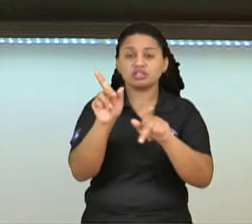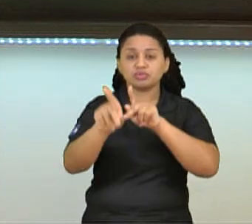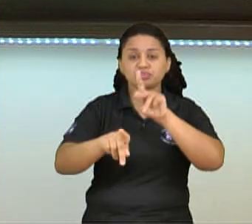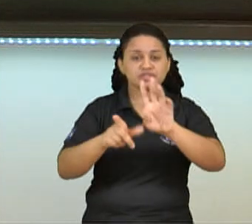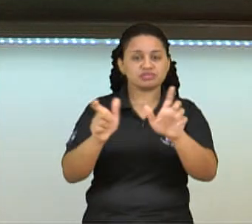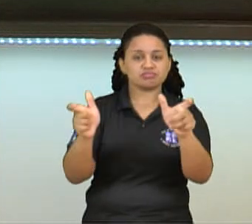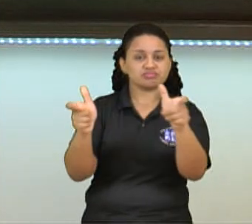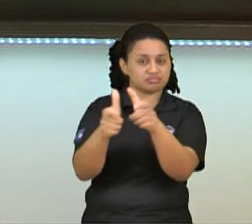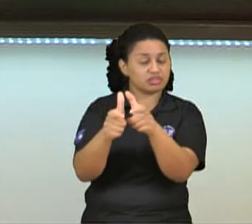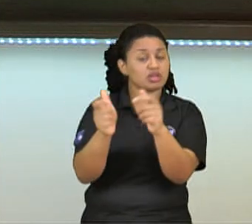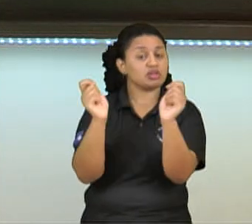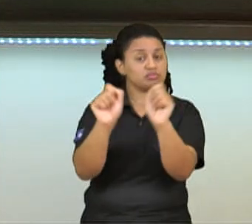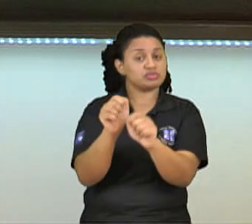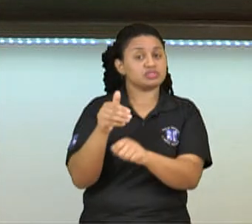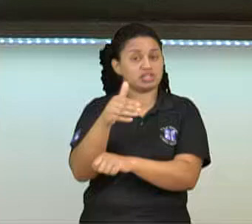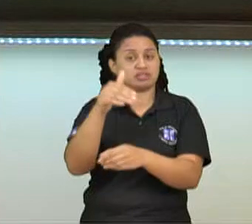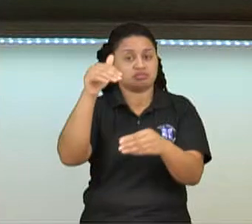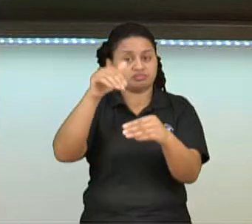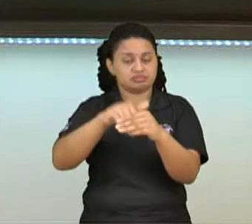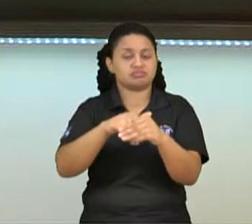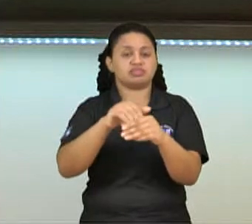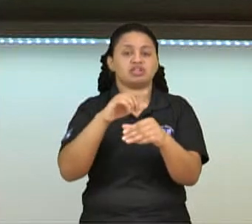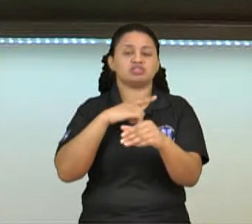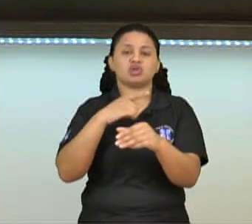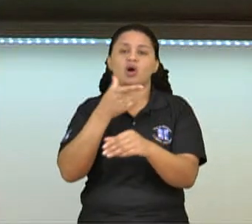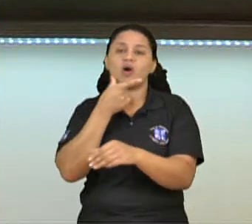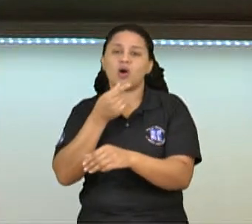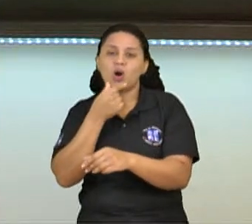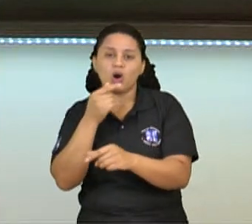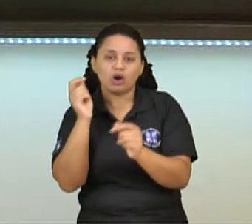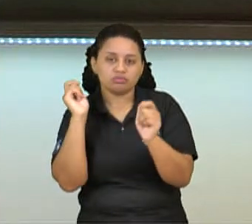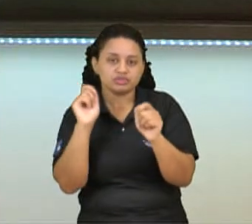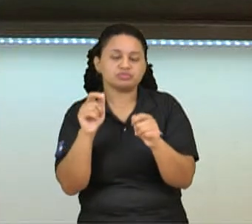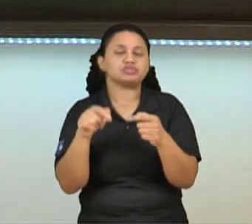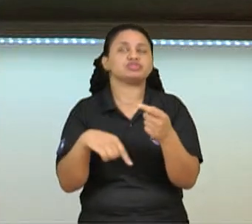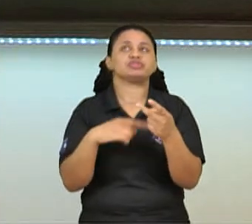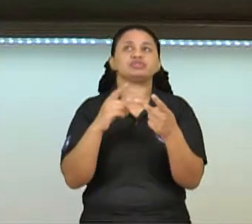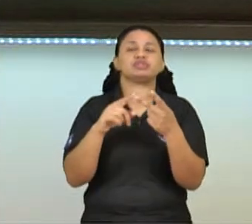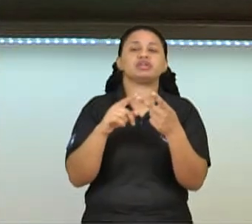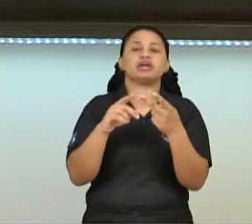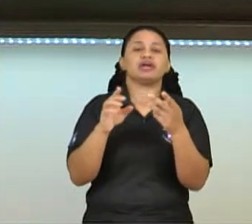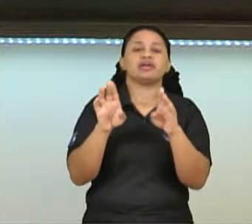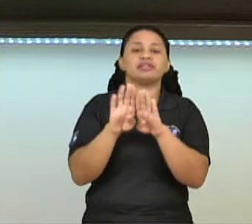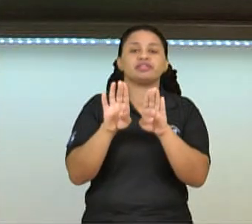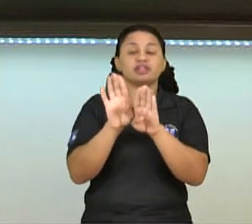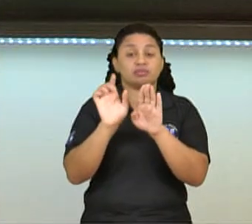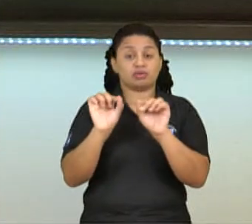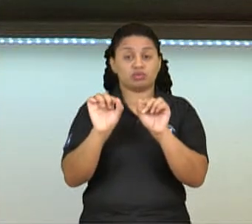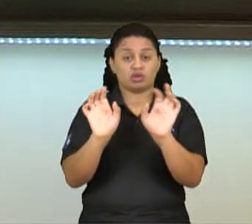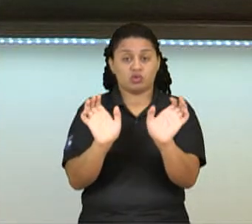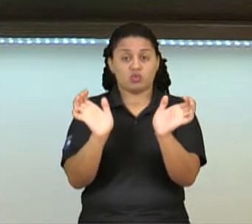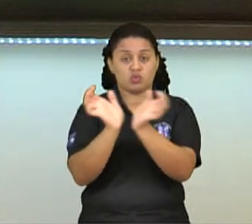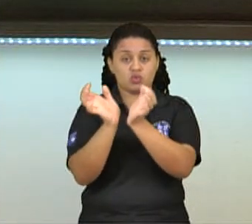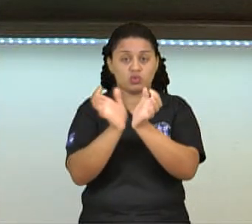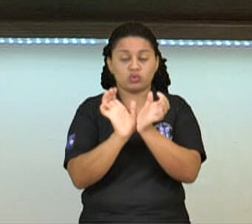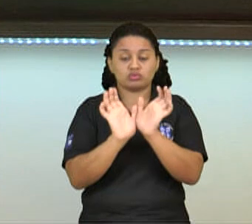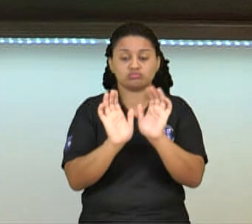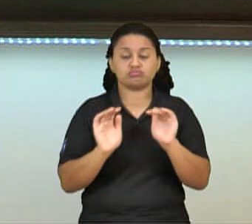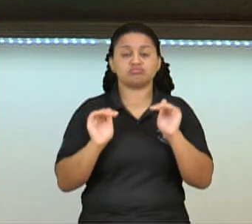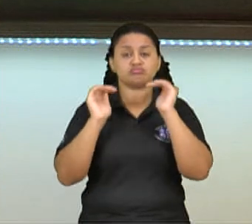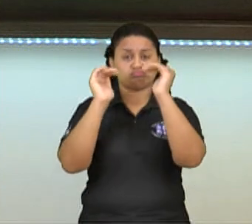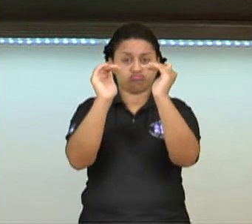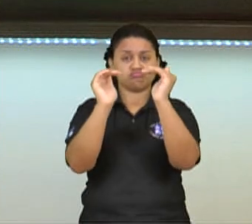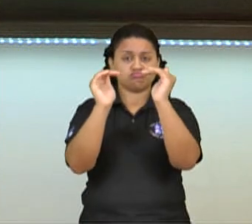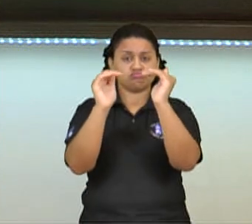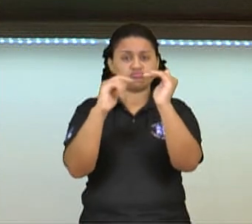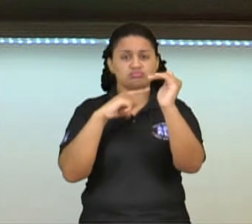poderia participar. Então, nós vamos ter a parcela, os homens participando dessa votação e a gente vai ter mais direcionado à classe de